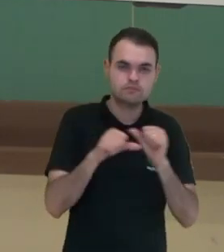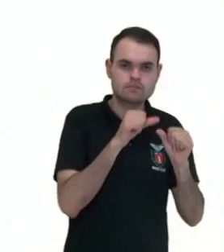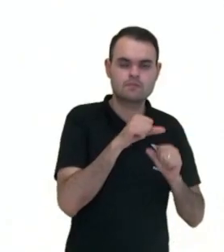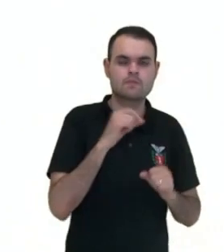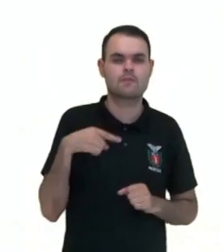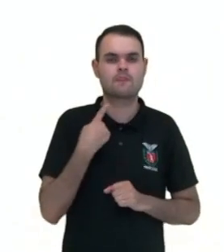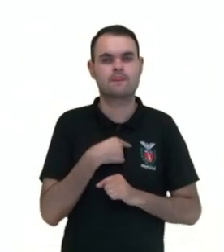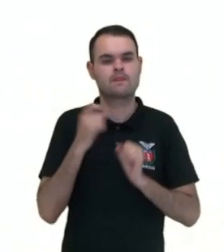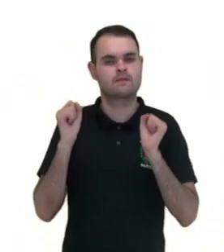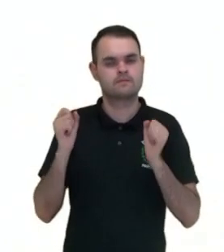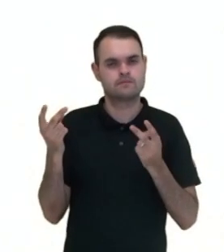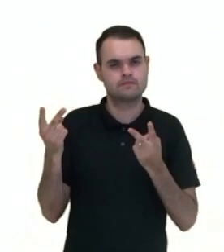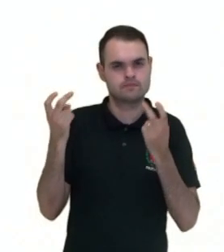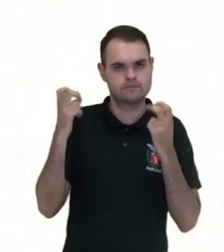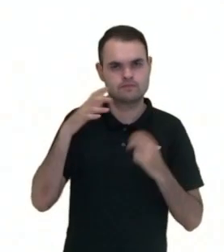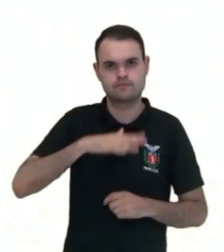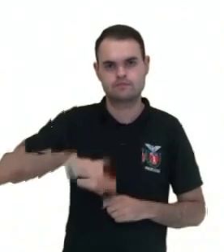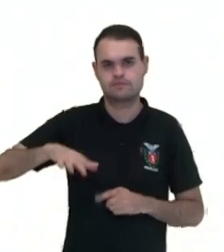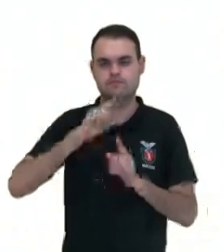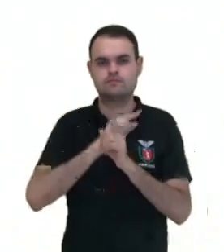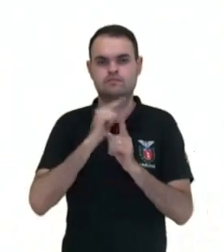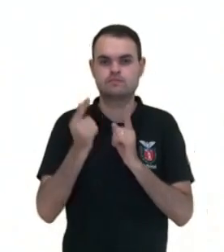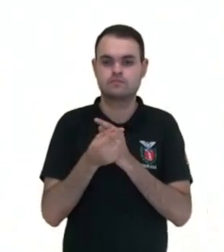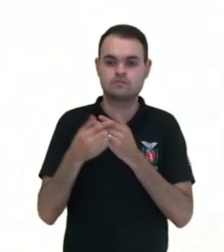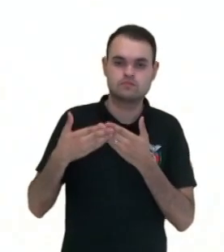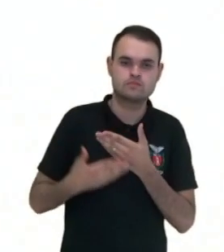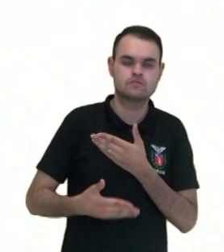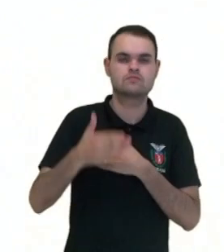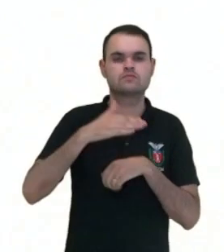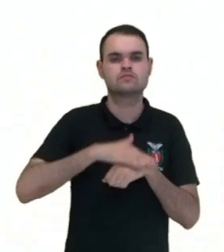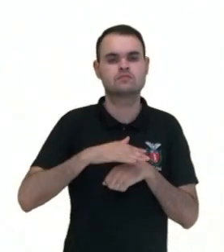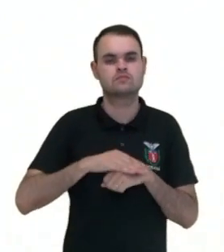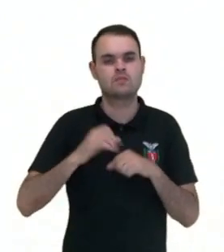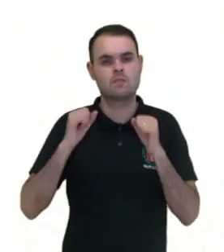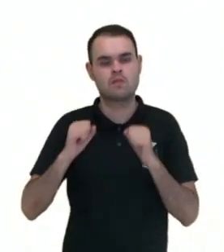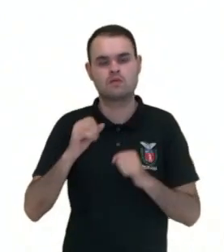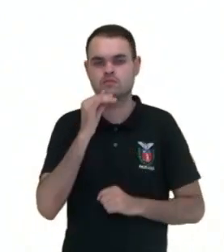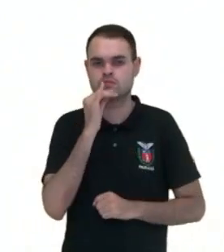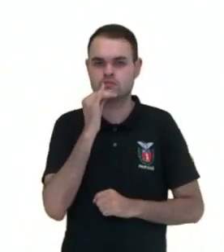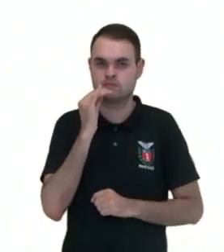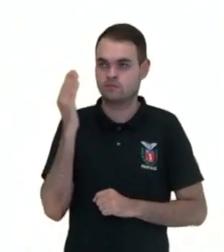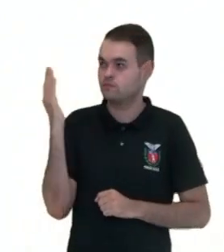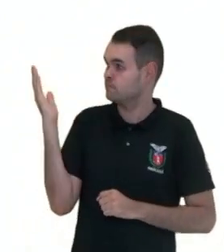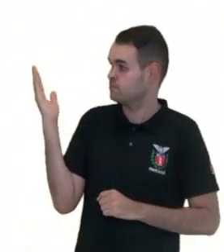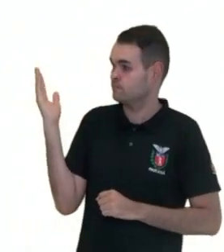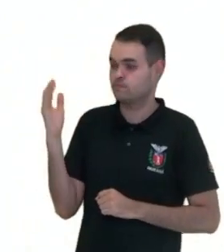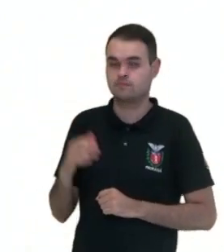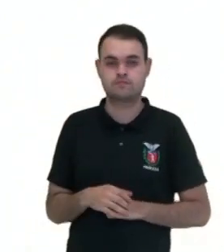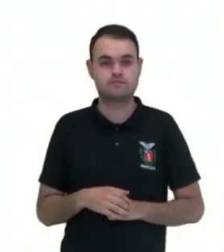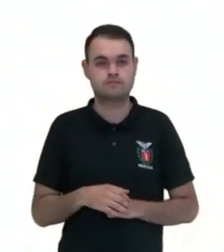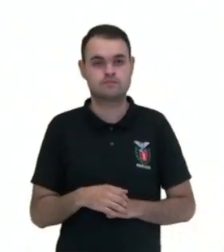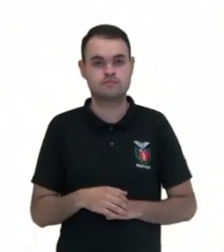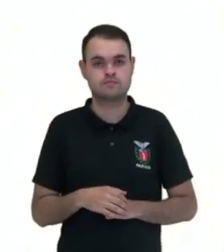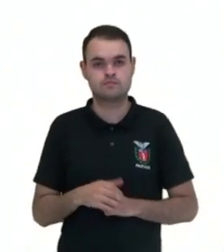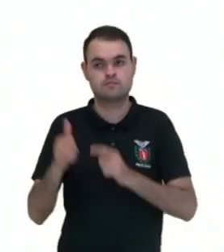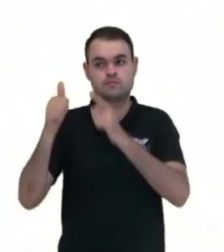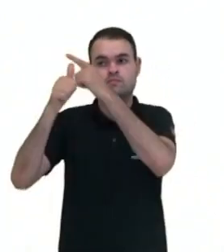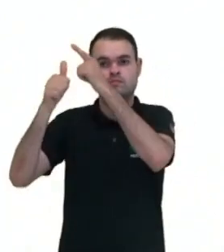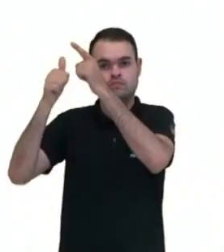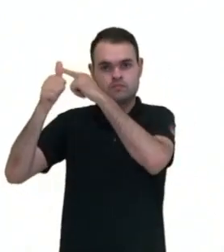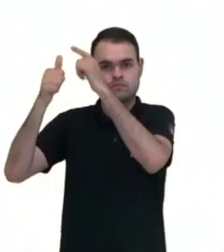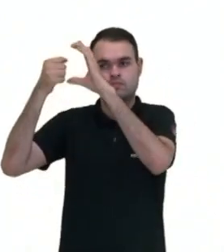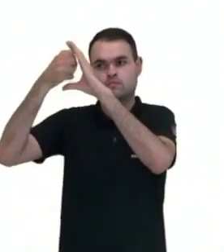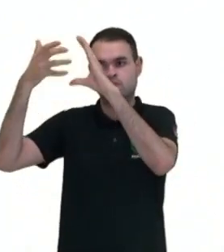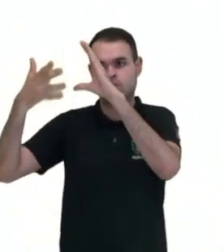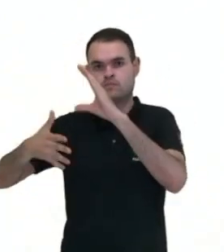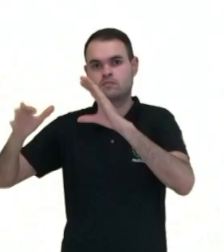que nós podemos observar no espaço geográfico ao longo do tempo, podemos ter como exemplo um local que originalmente tinha